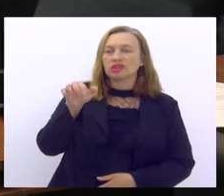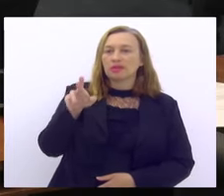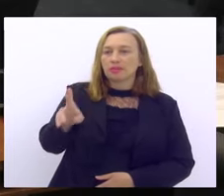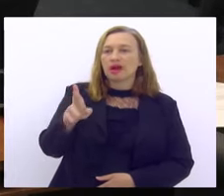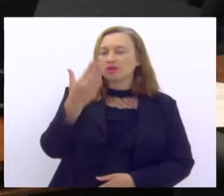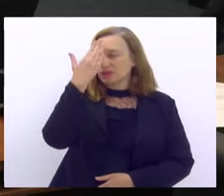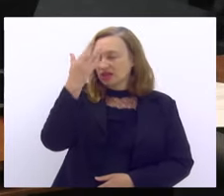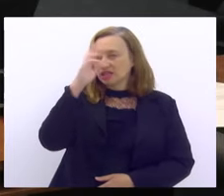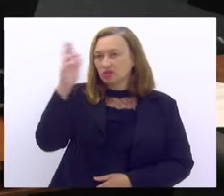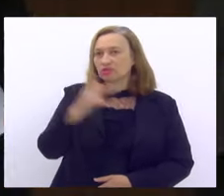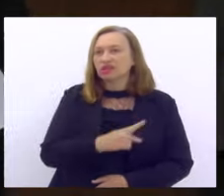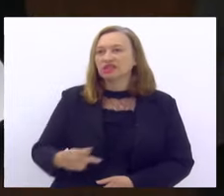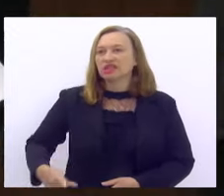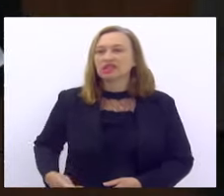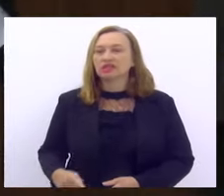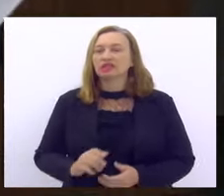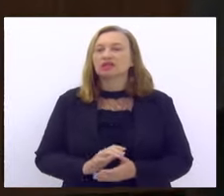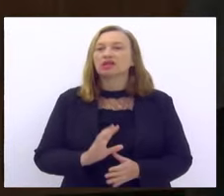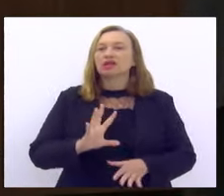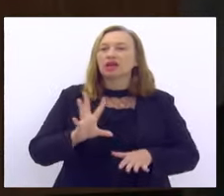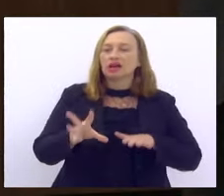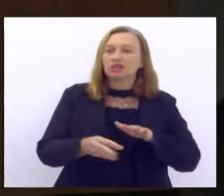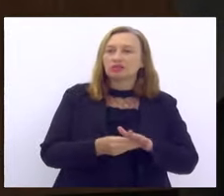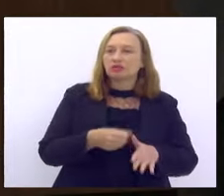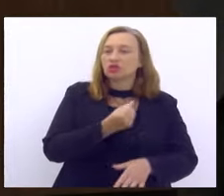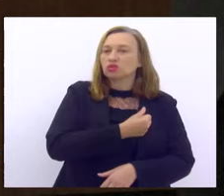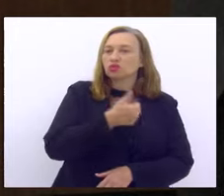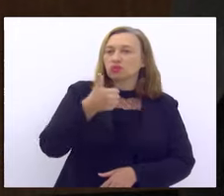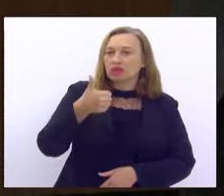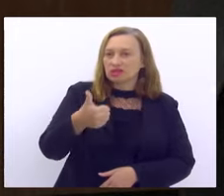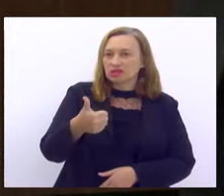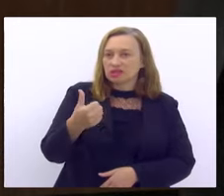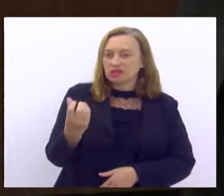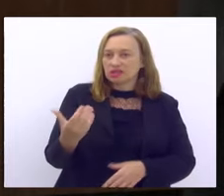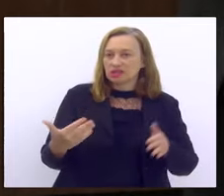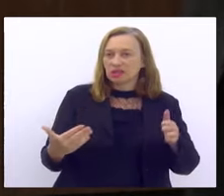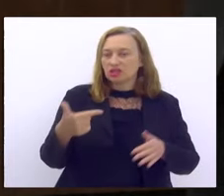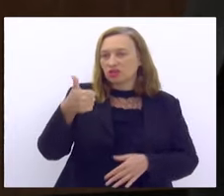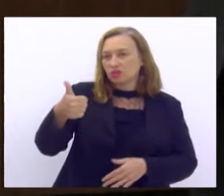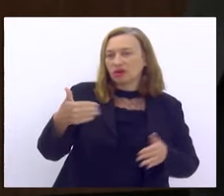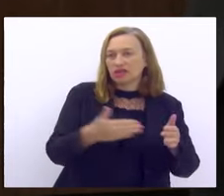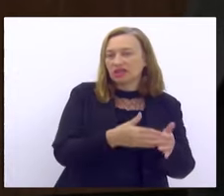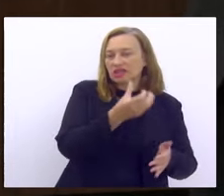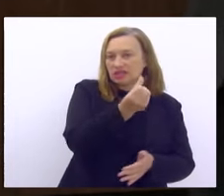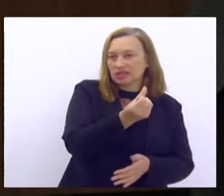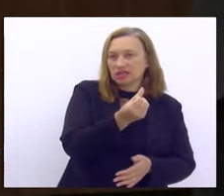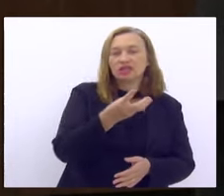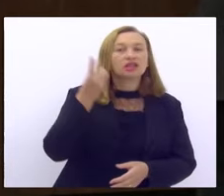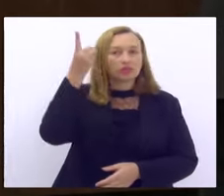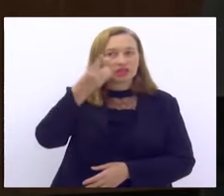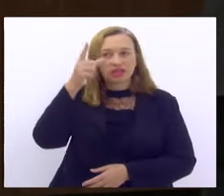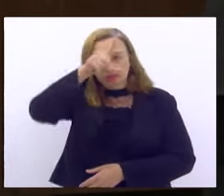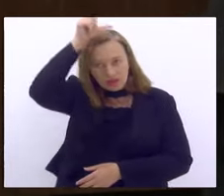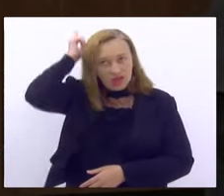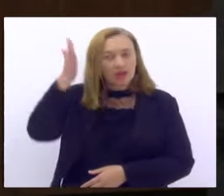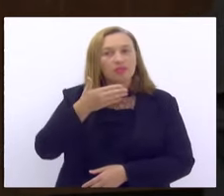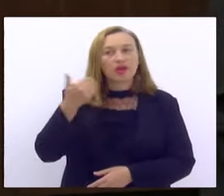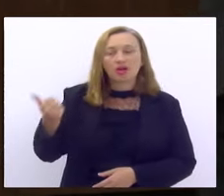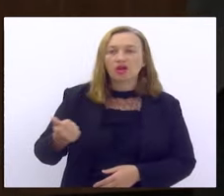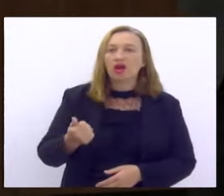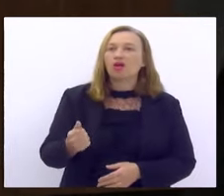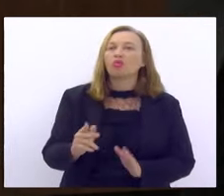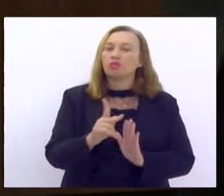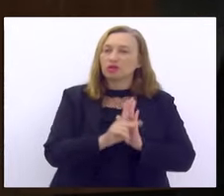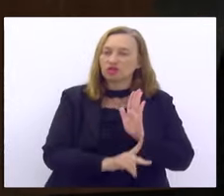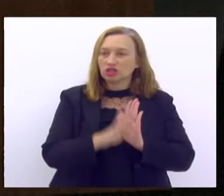Obrigado, presidenta. As emendas de 1 a 6 são do deputado Luiz Paulo e visam melhorar o projeto naquilo que ele tem